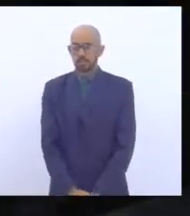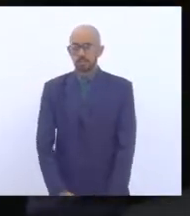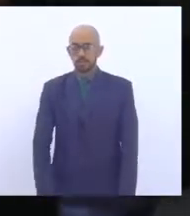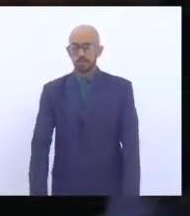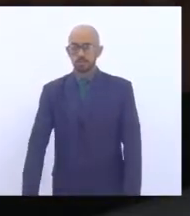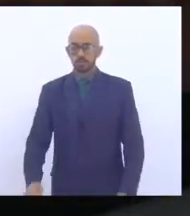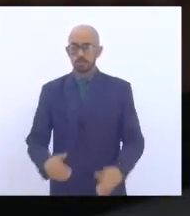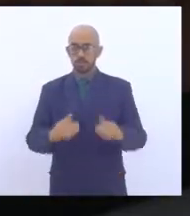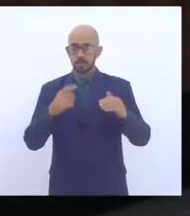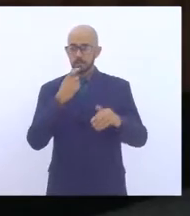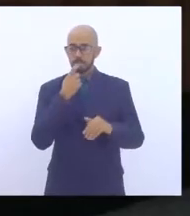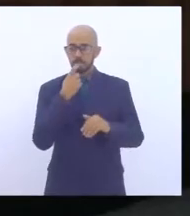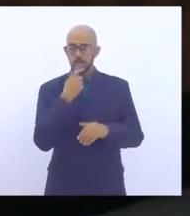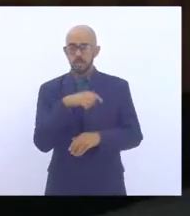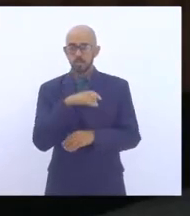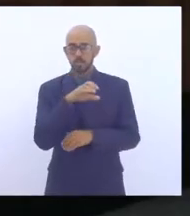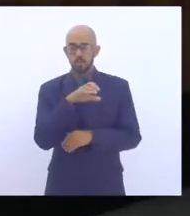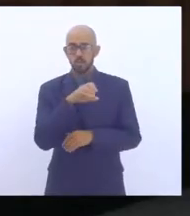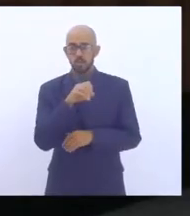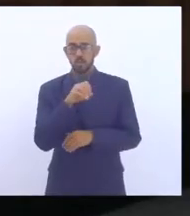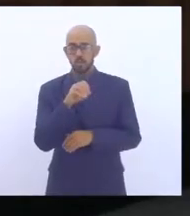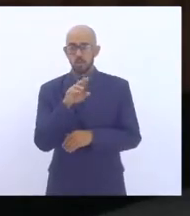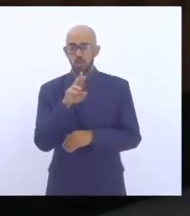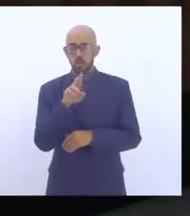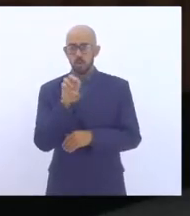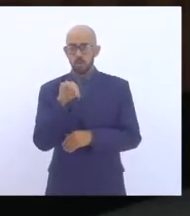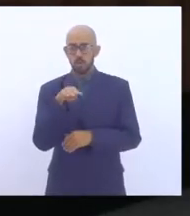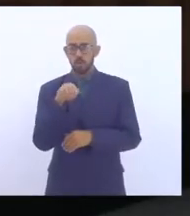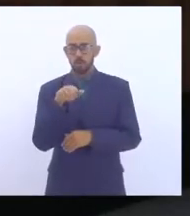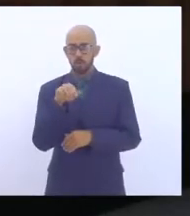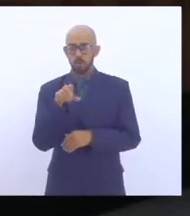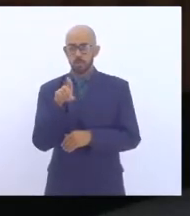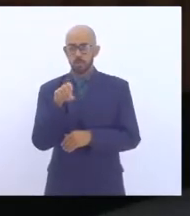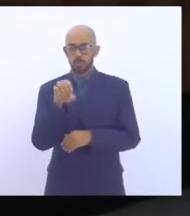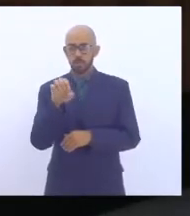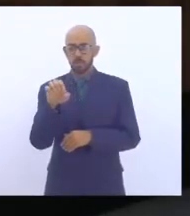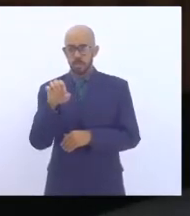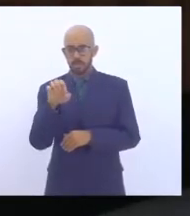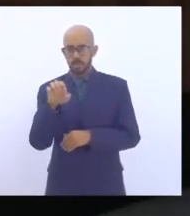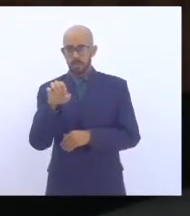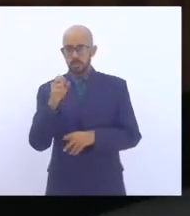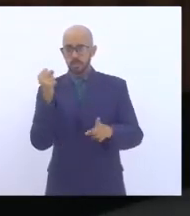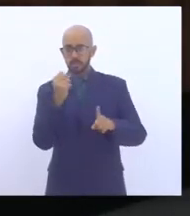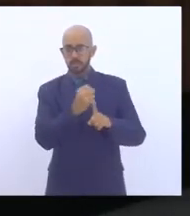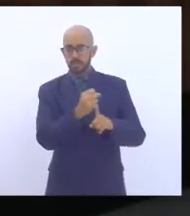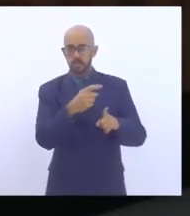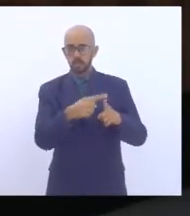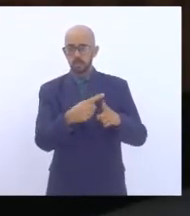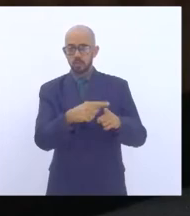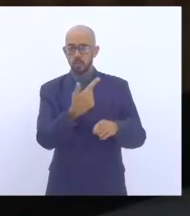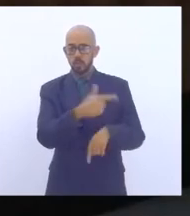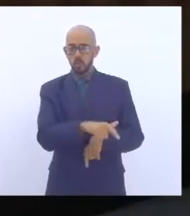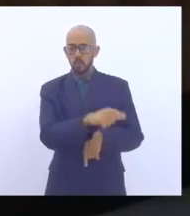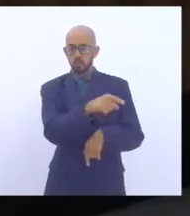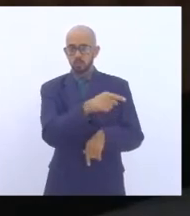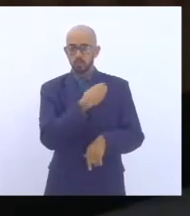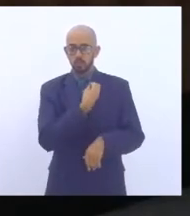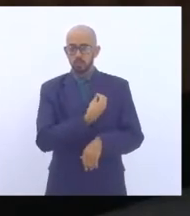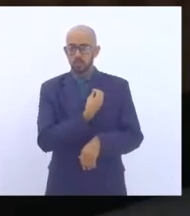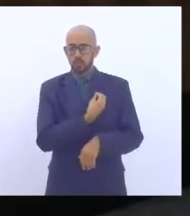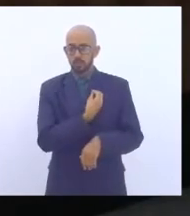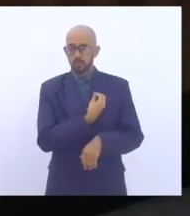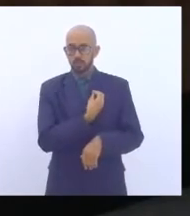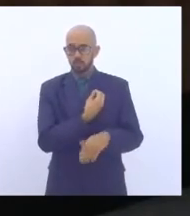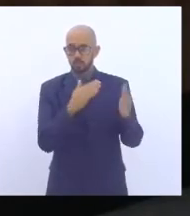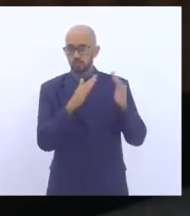é perto do columbandê E aí foi assassinado porque o outro que era vizinho dele disse que tava